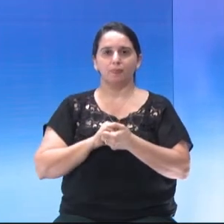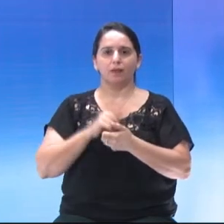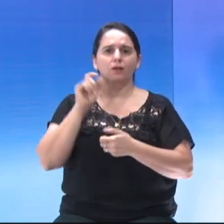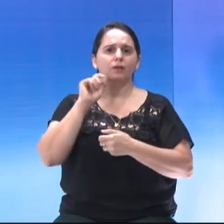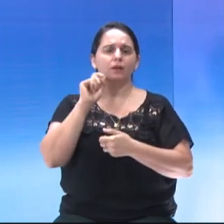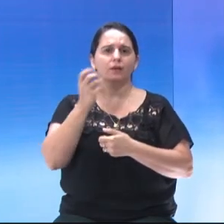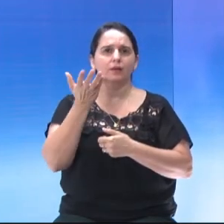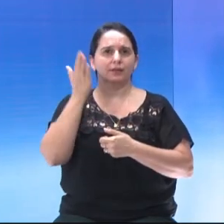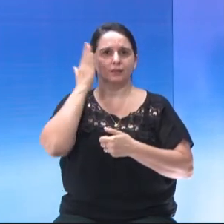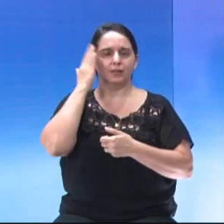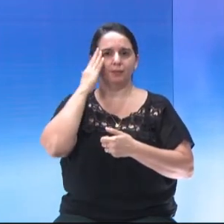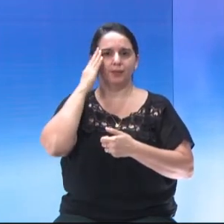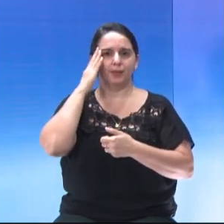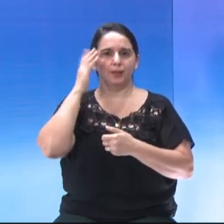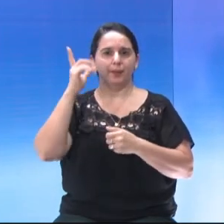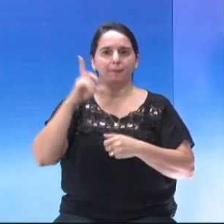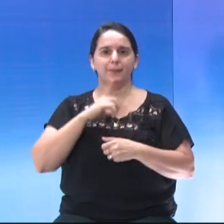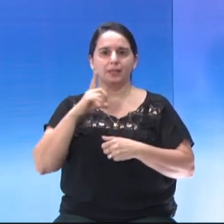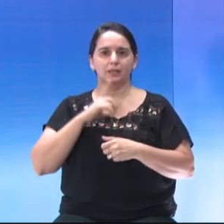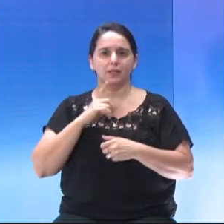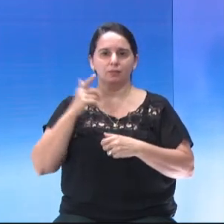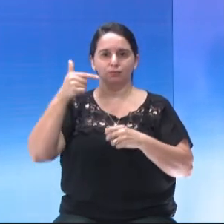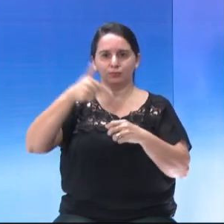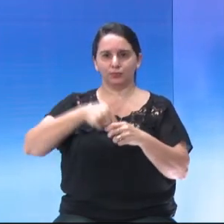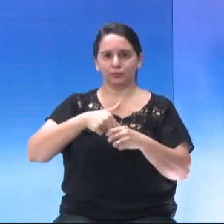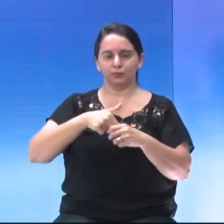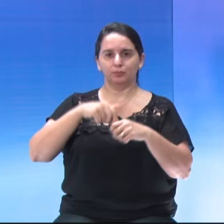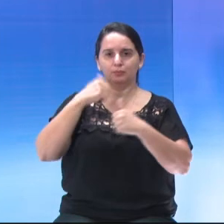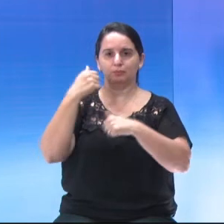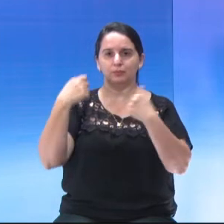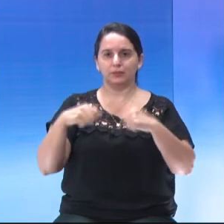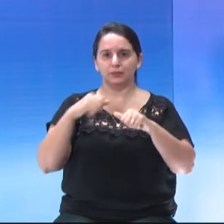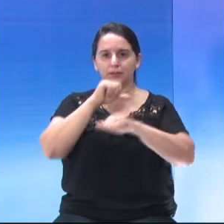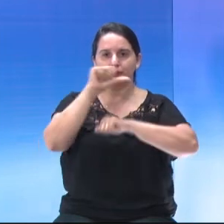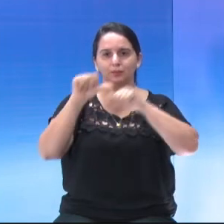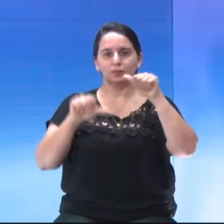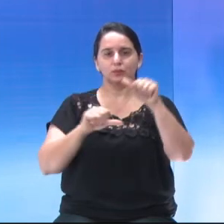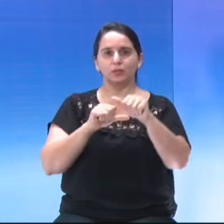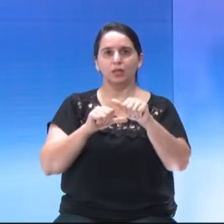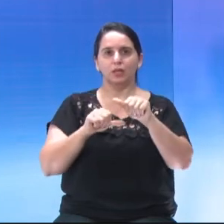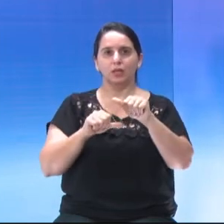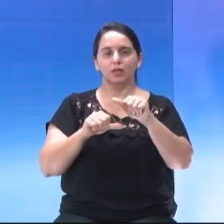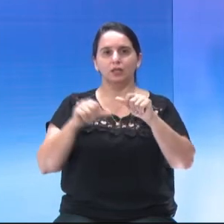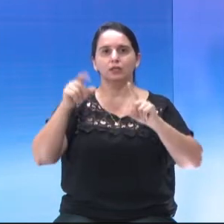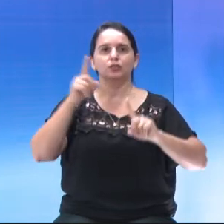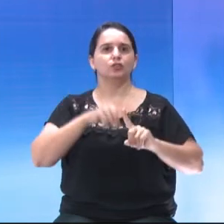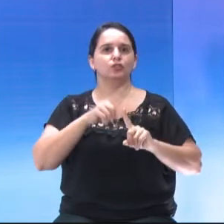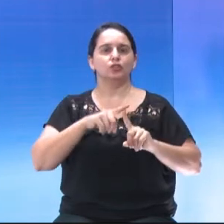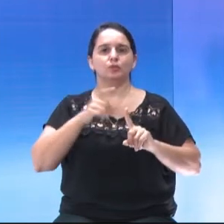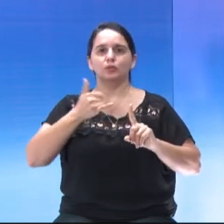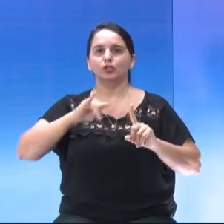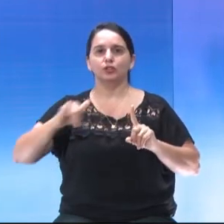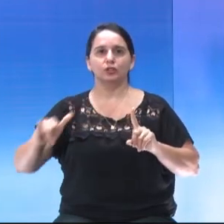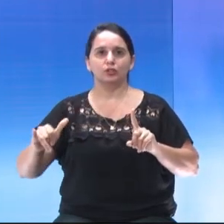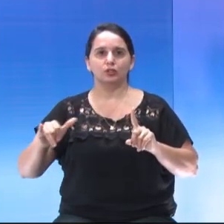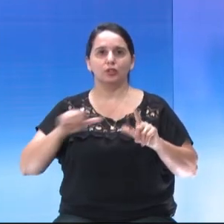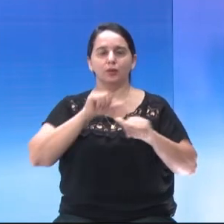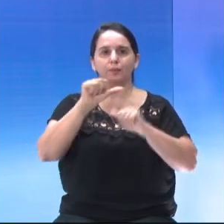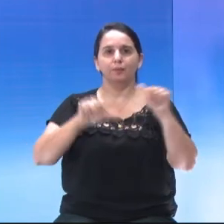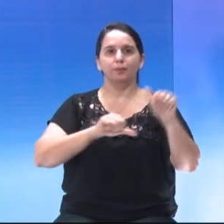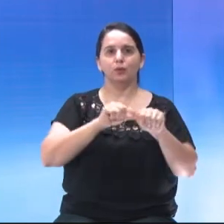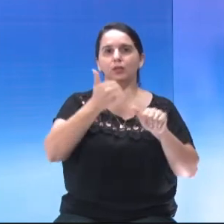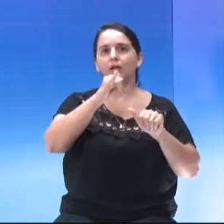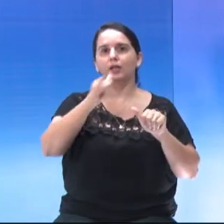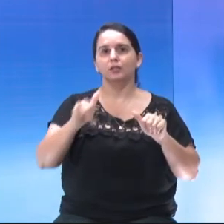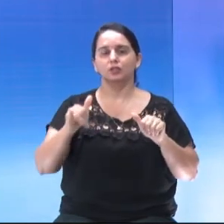Ou seja, ele quer saber o seguinte: para formar combustível, eu tenho que transformar, converter que tipo de energia para qual